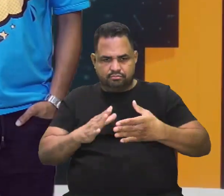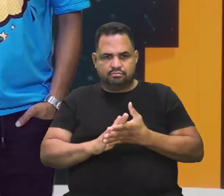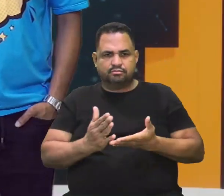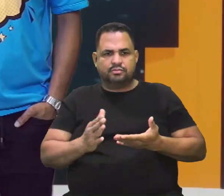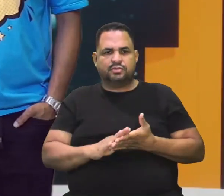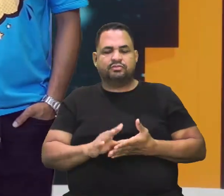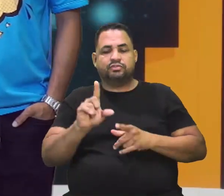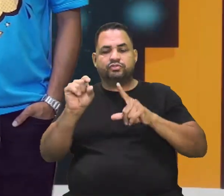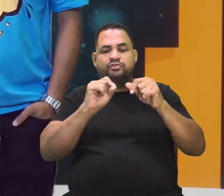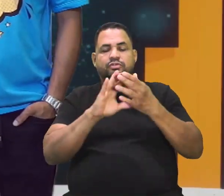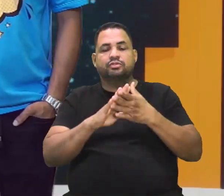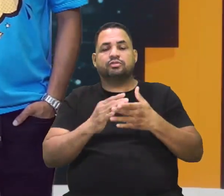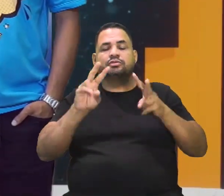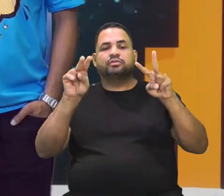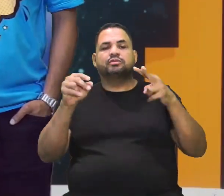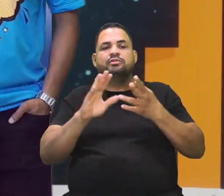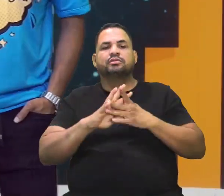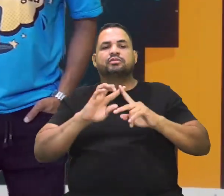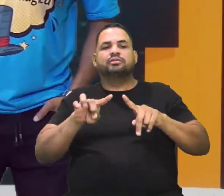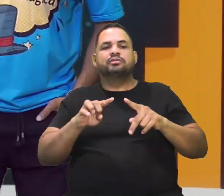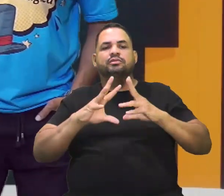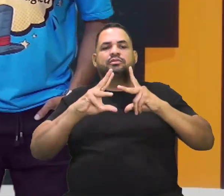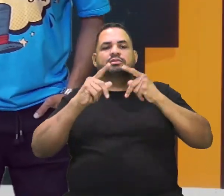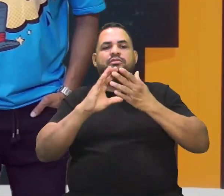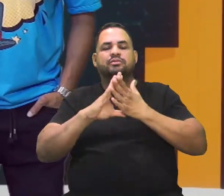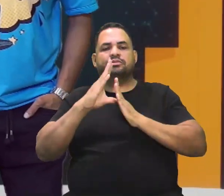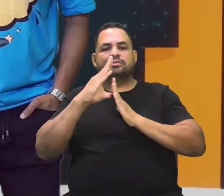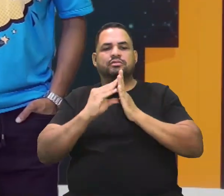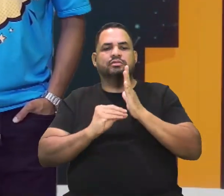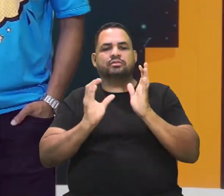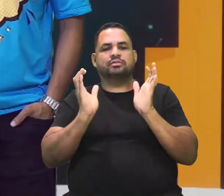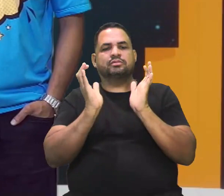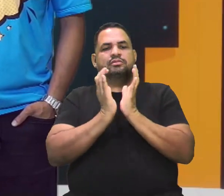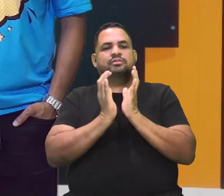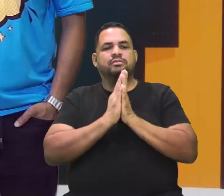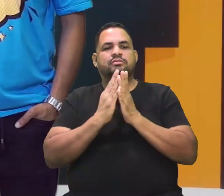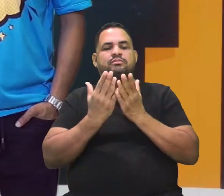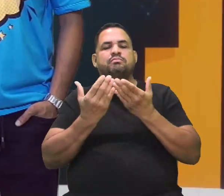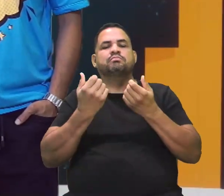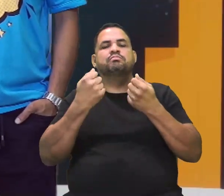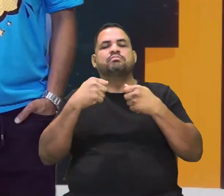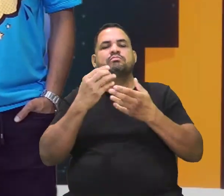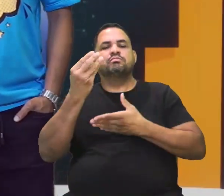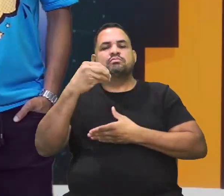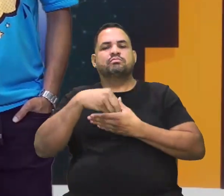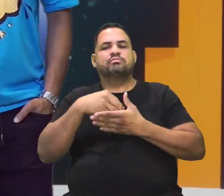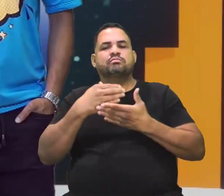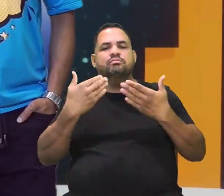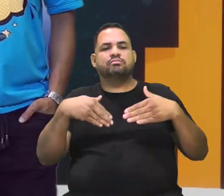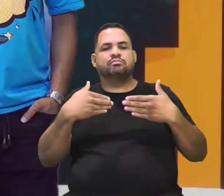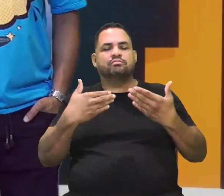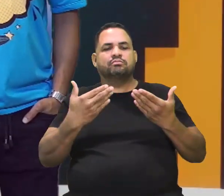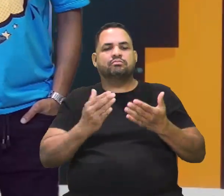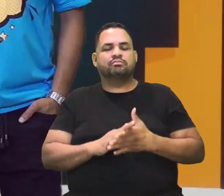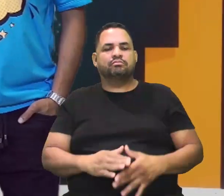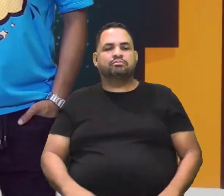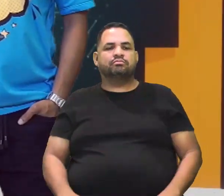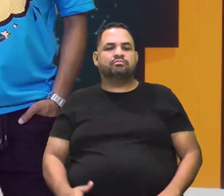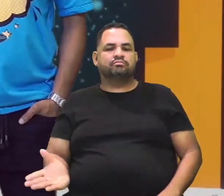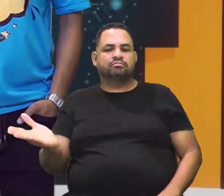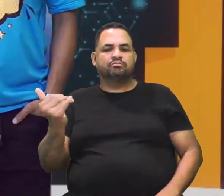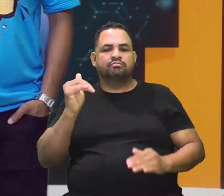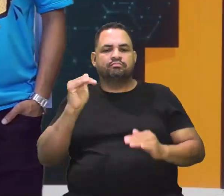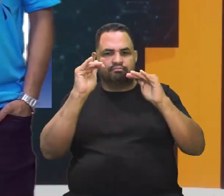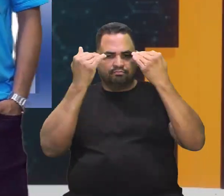assuntos que vão ser revisados aqui, mas claro, todo o conteúdo da unidade pode ser contemplado na avaliação, tá bom? Preste atenção então,